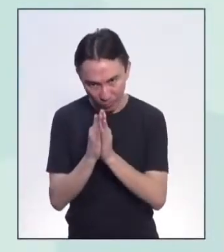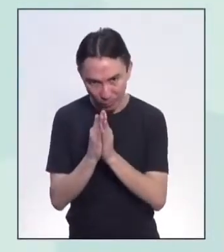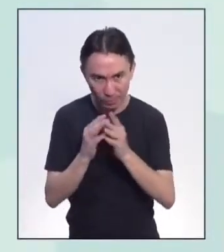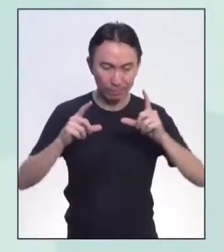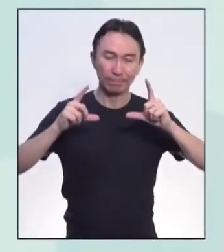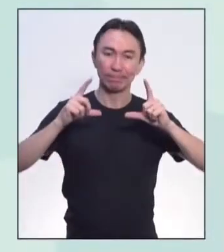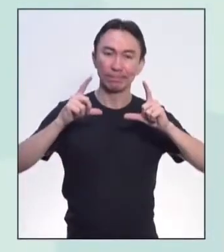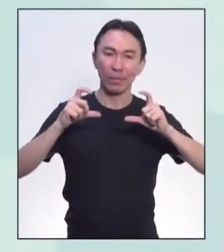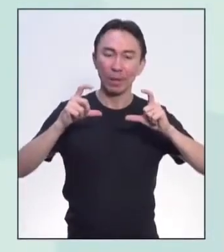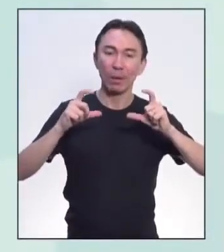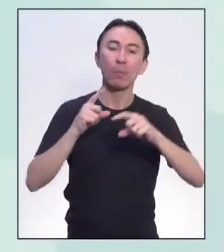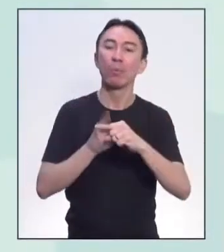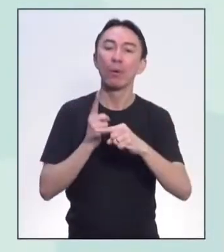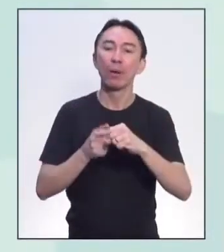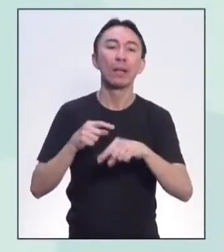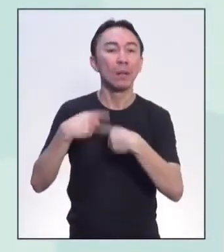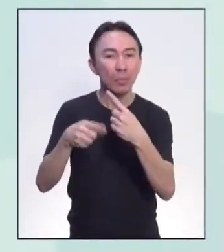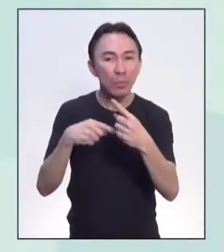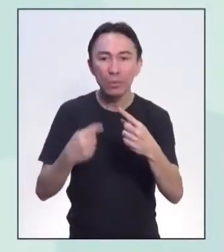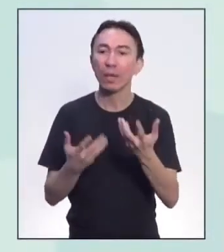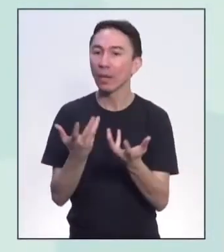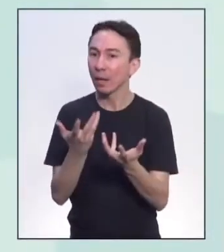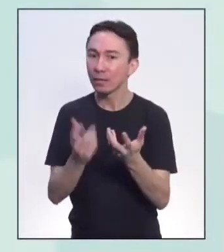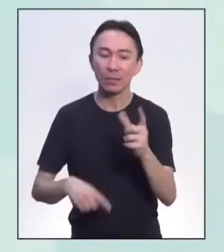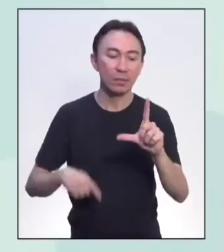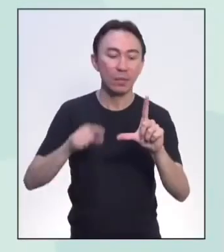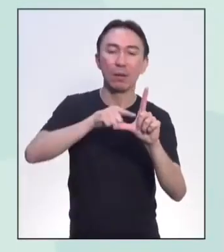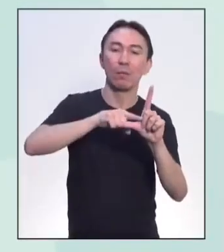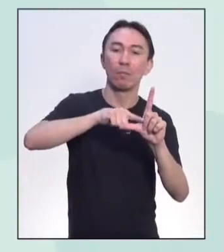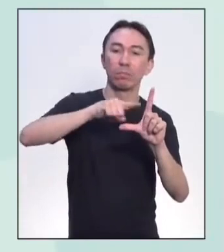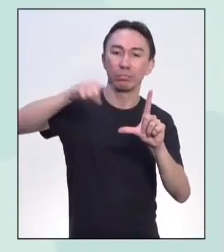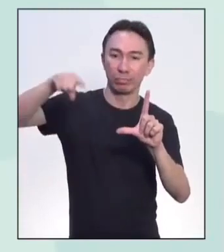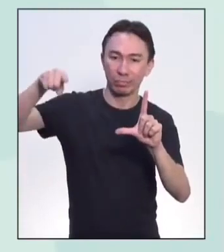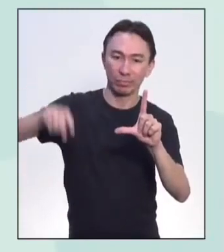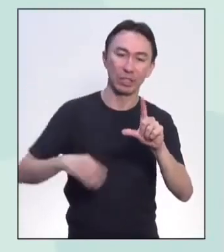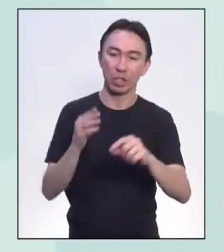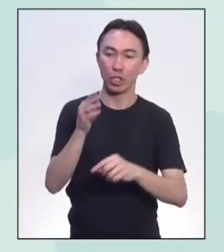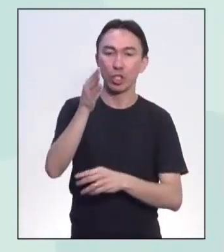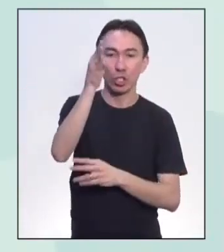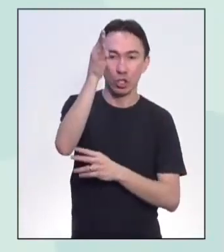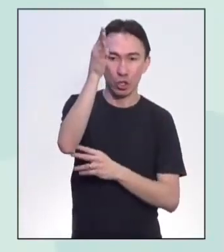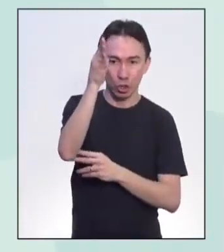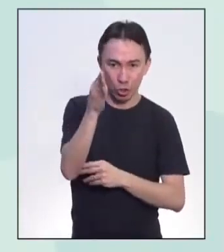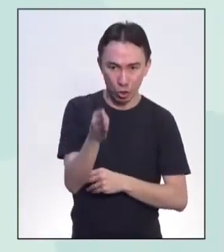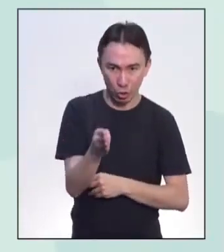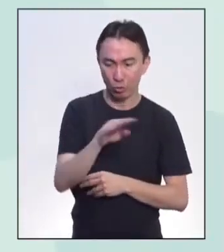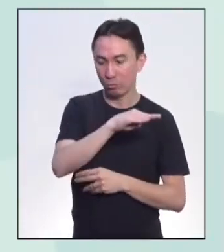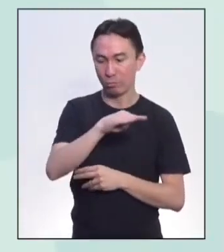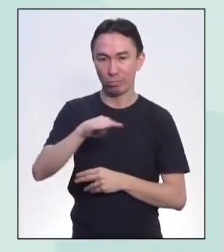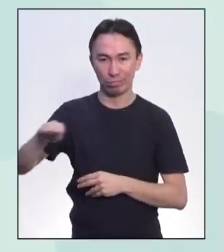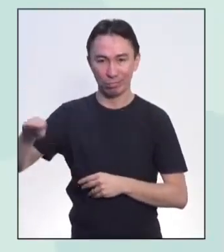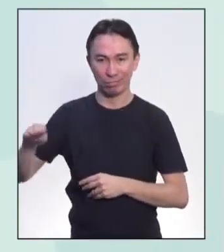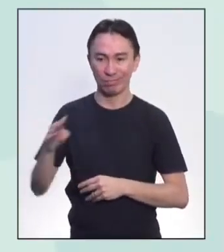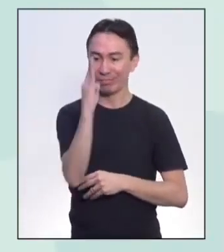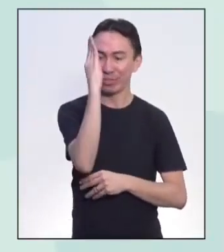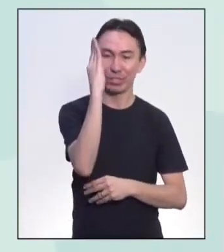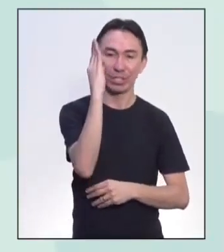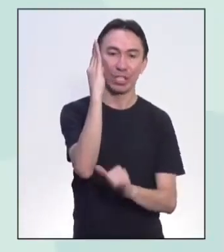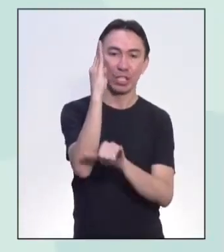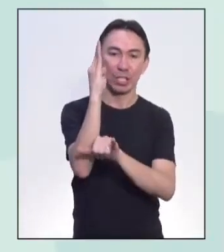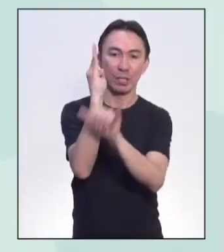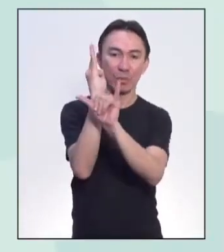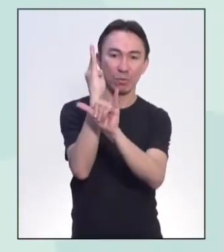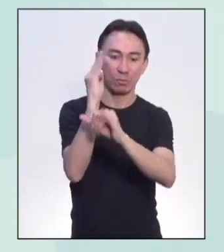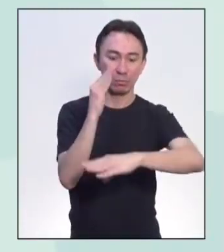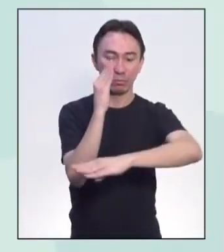dessa tela eu quero que vocês montem um plano cartesiano. Eu quero que esse plano cartesiano venha no x, do menos 3 até o 3. Então,